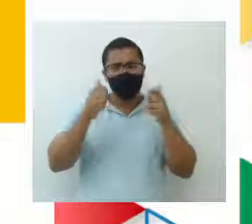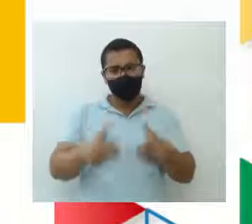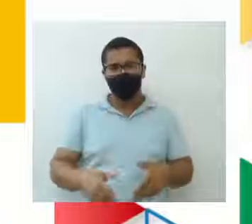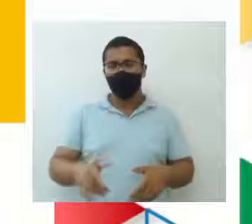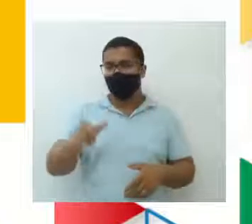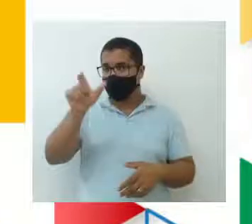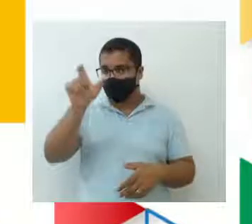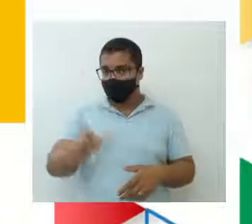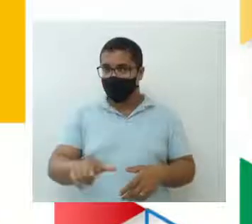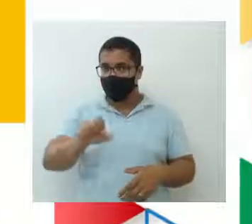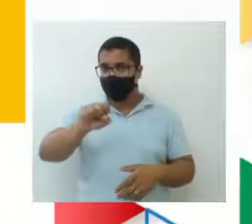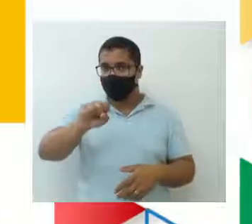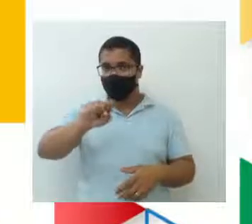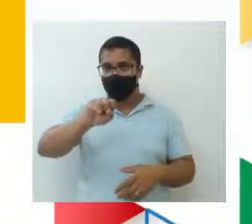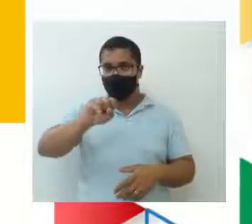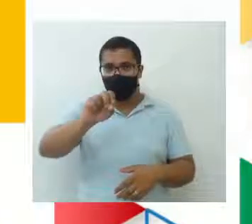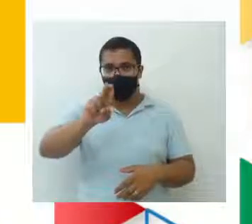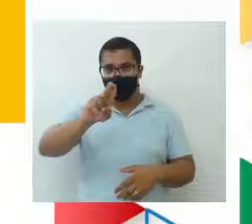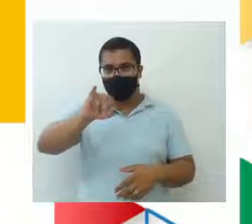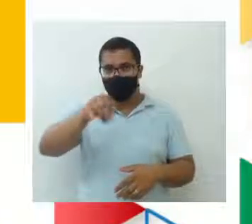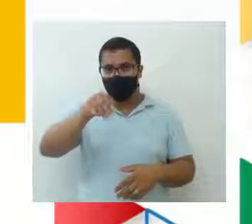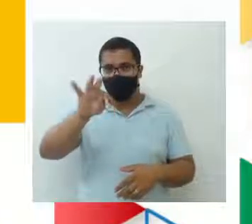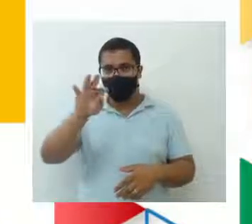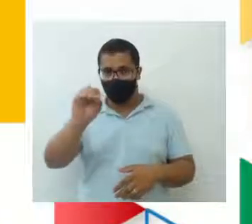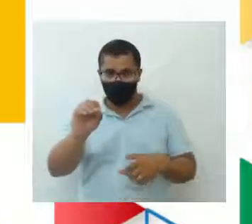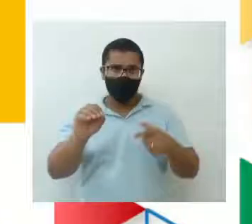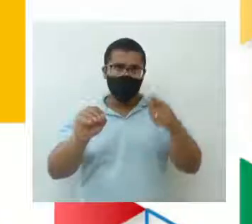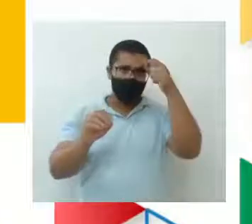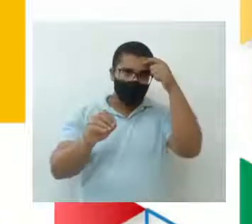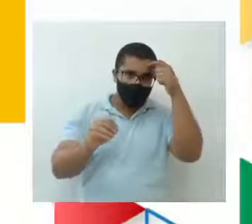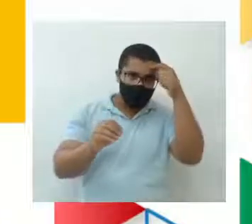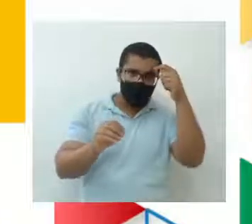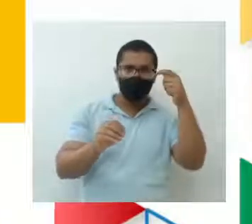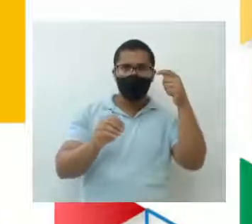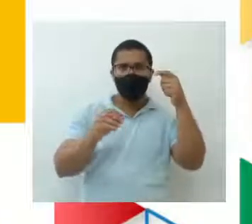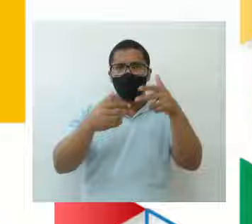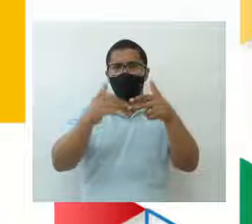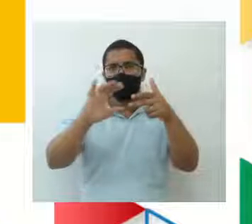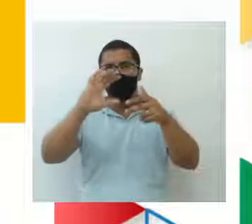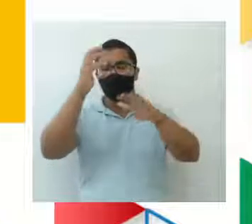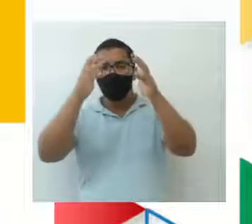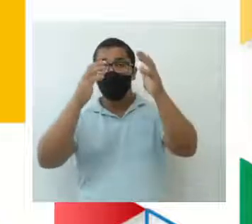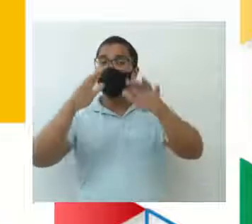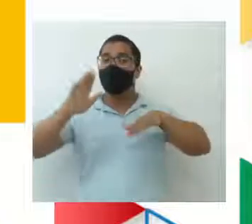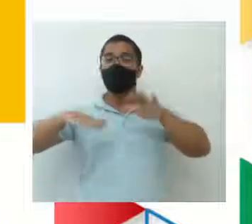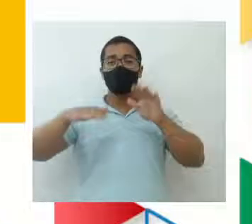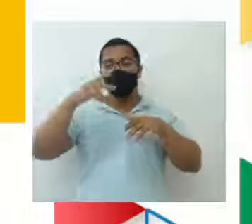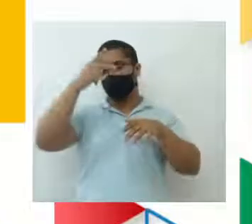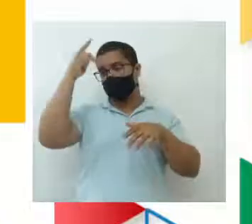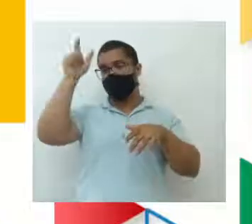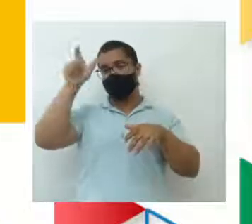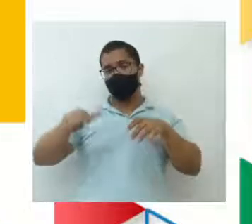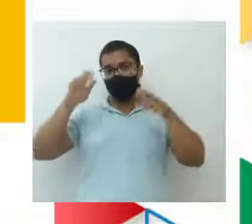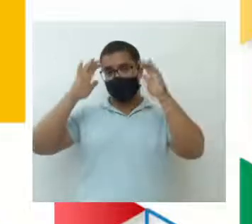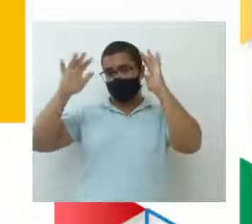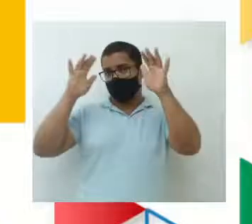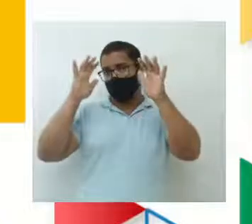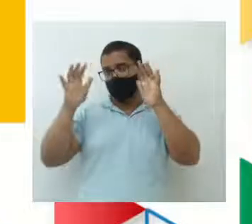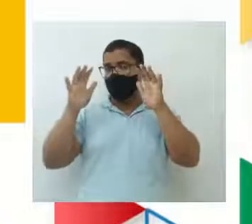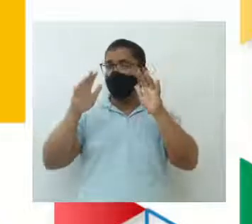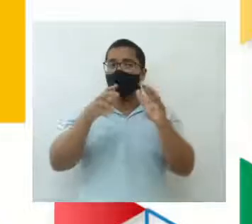sujeito, a consciência, o fato, a interpretação. Cabe ao filósofo interpretar os